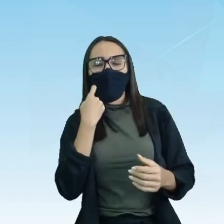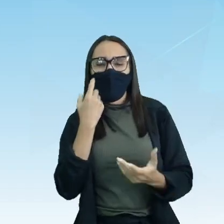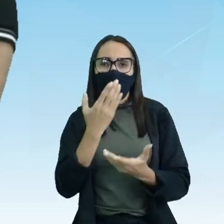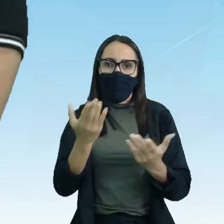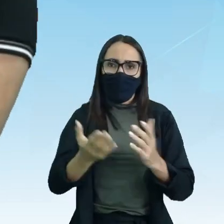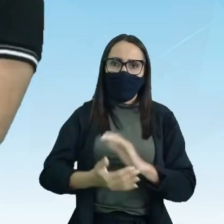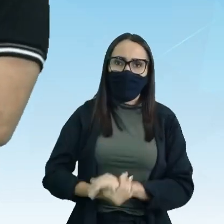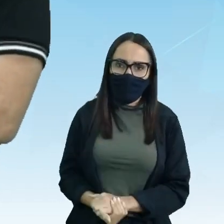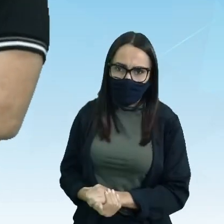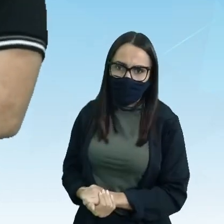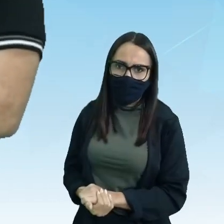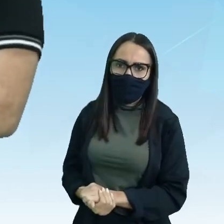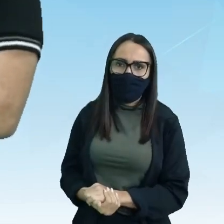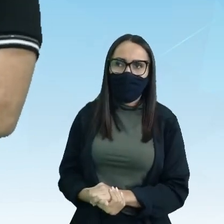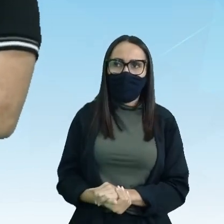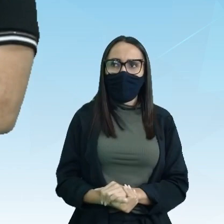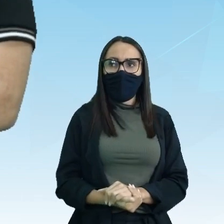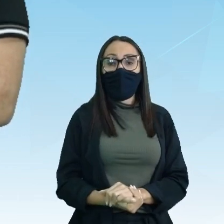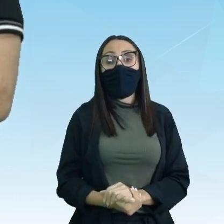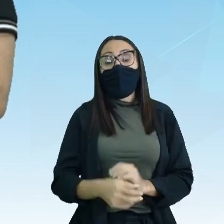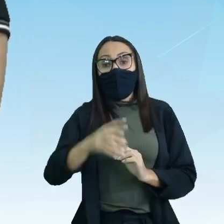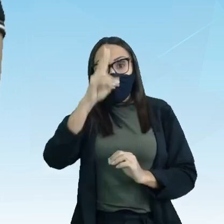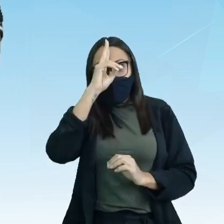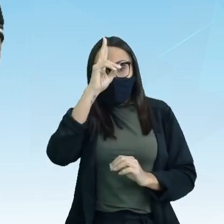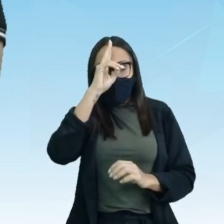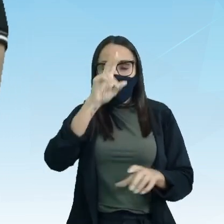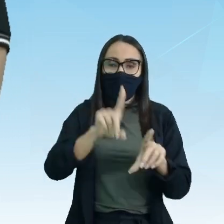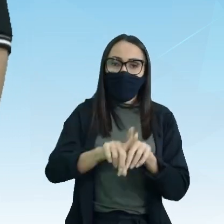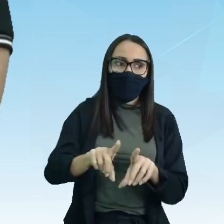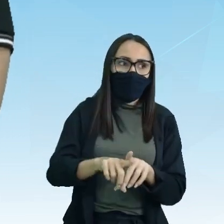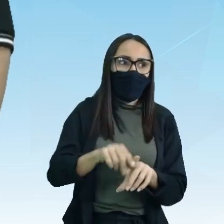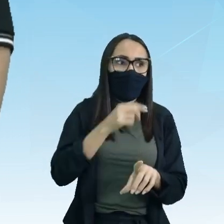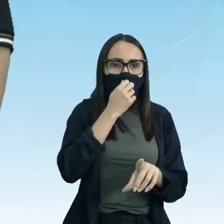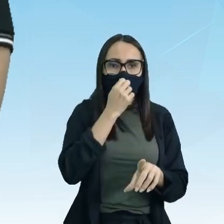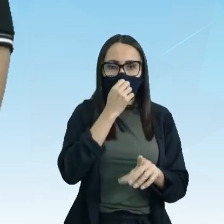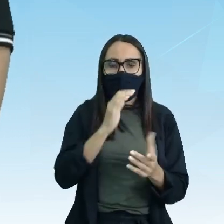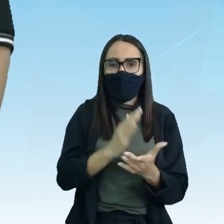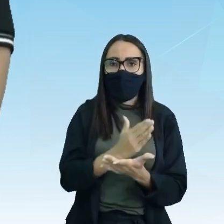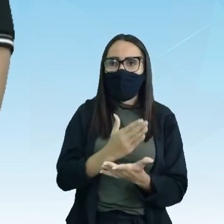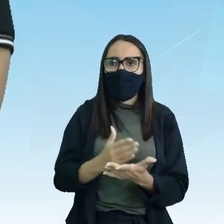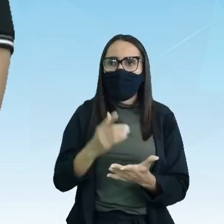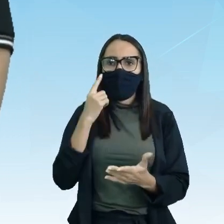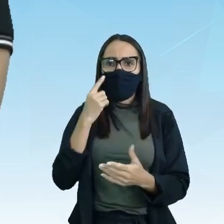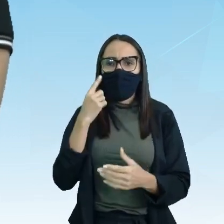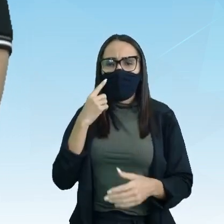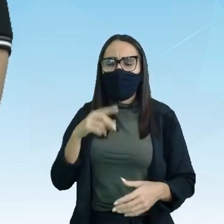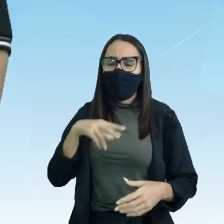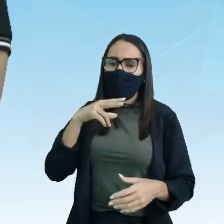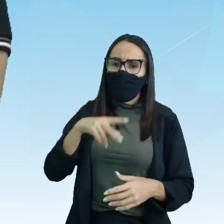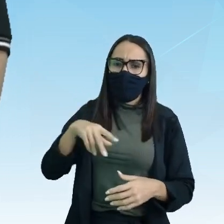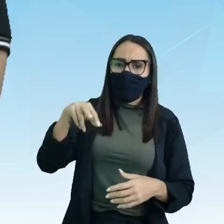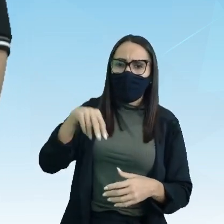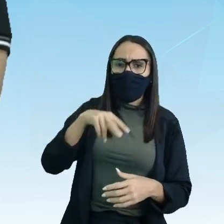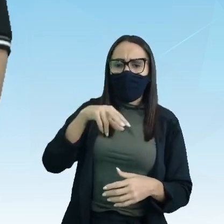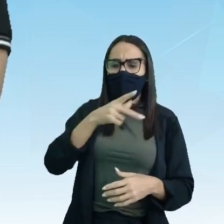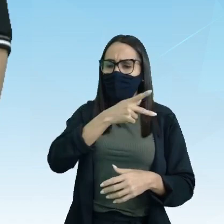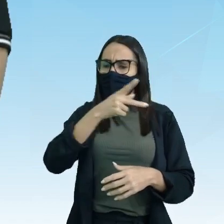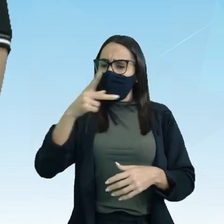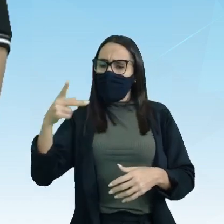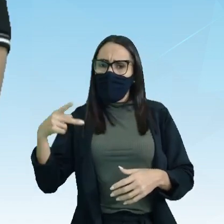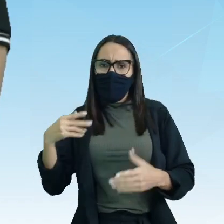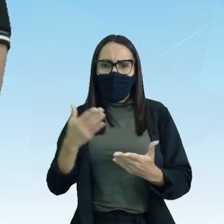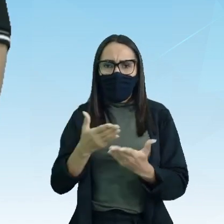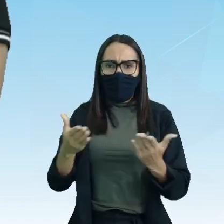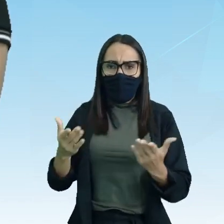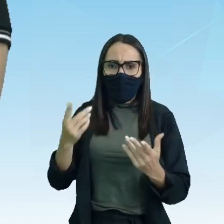quilogramas de crustáceos. Eu gostaria de lembrar que muitas vezes a gente passa, visita um determinado prédio, no caso aqui